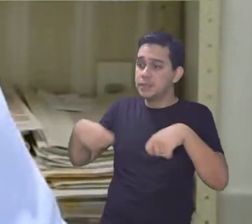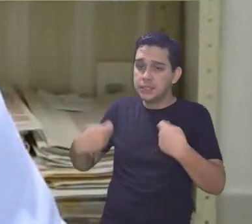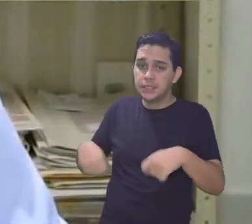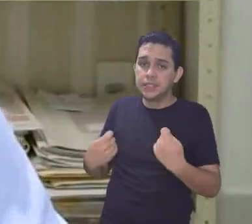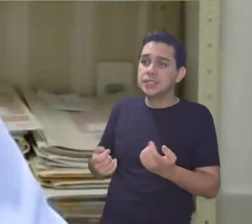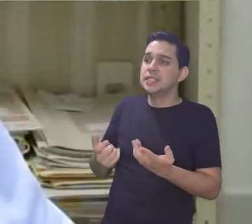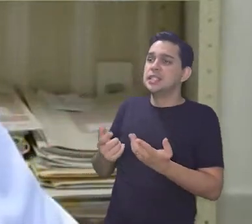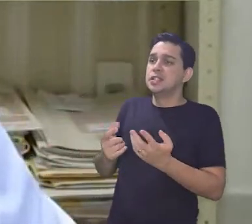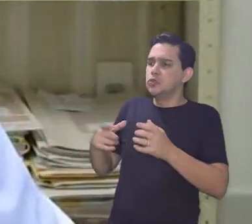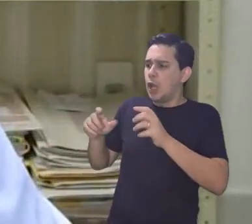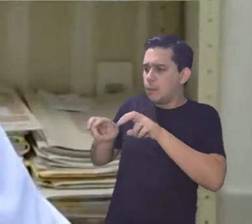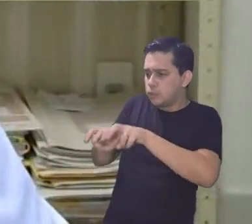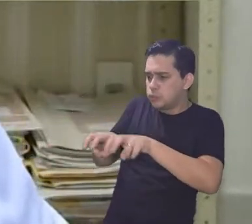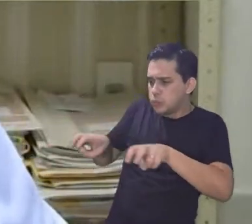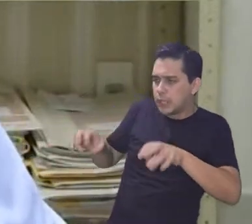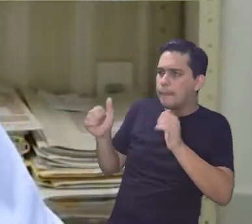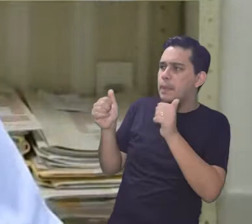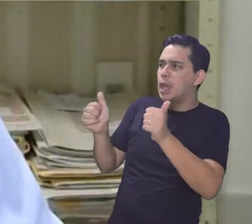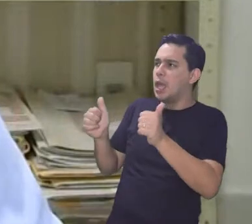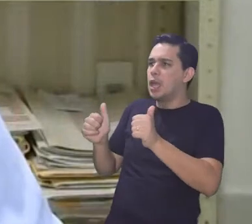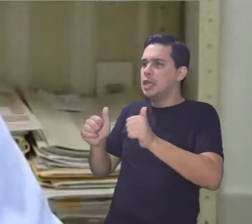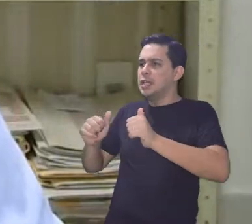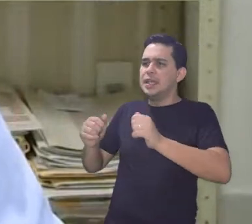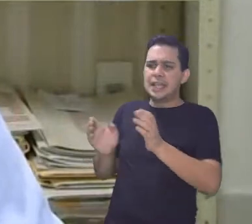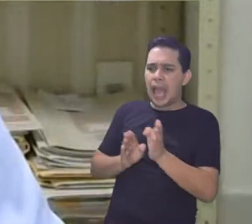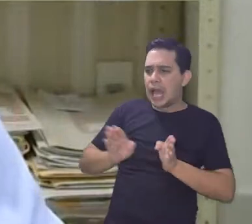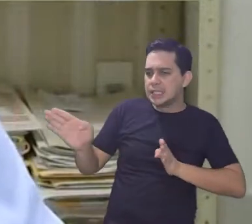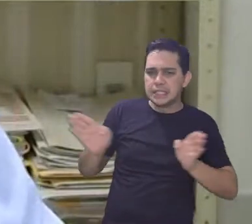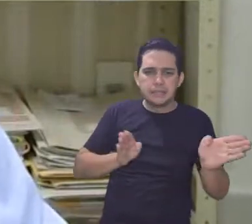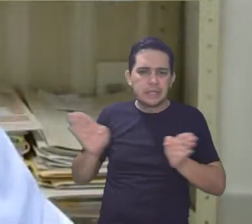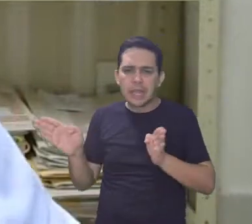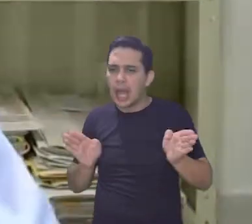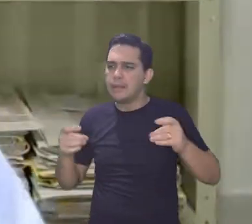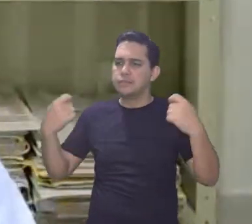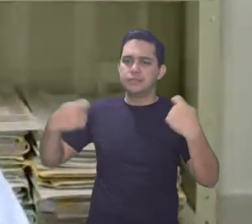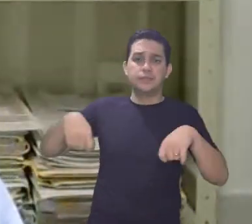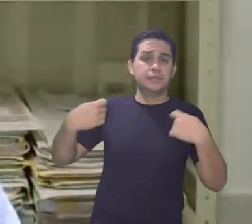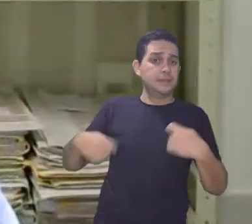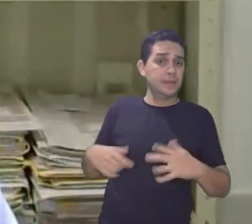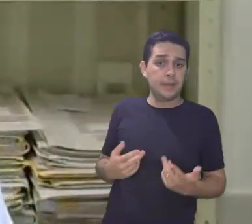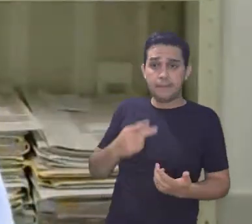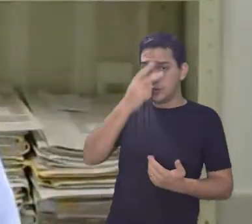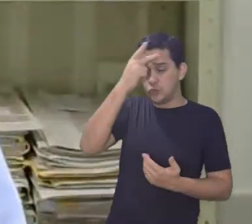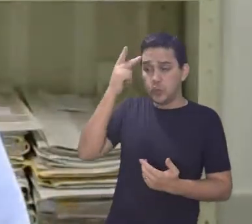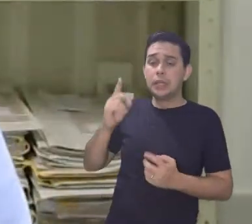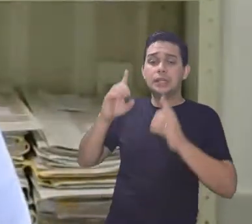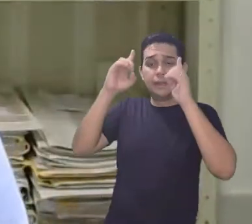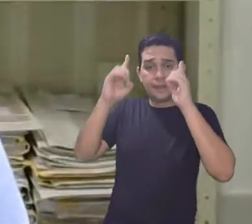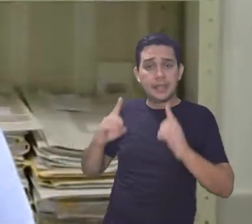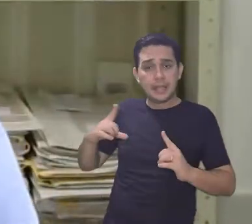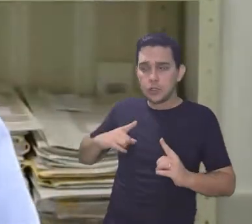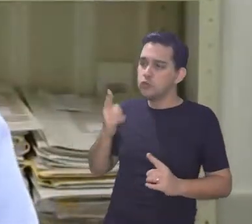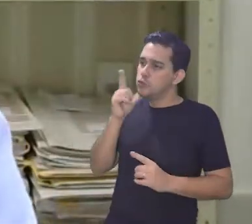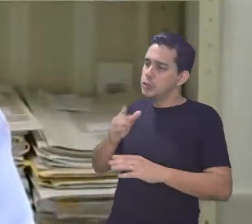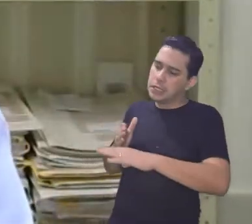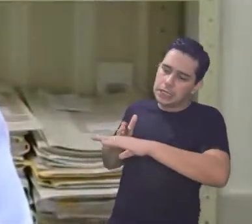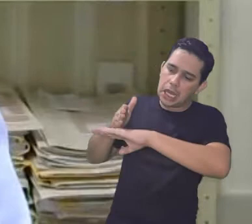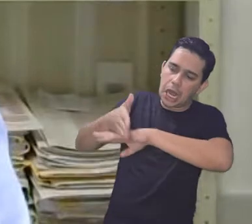espera quando for necessário, importa em acessibilidade para que as pessoas com deficiência possam chegar ao